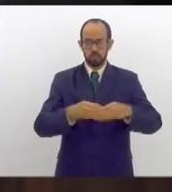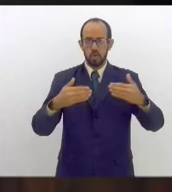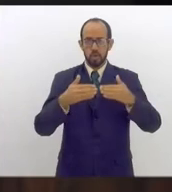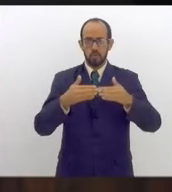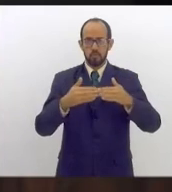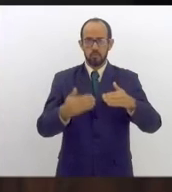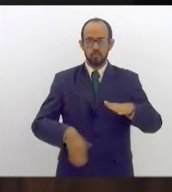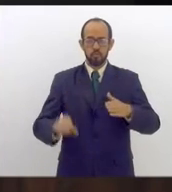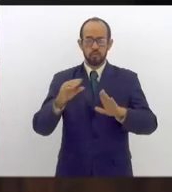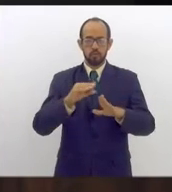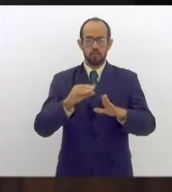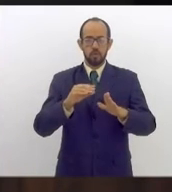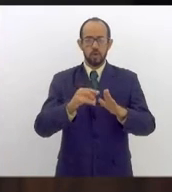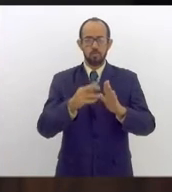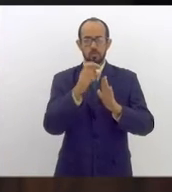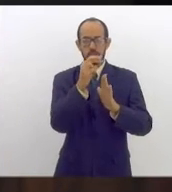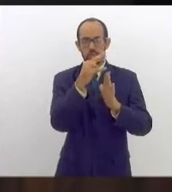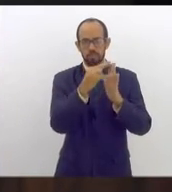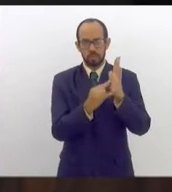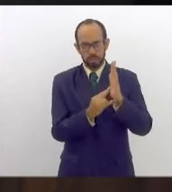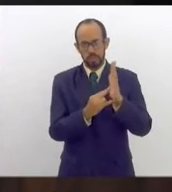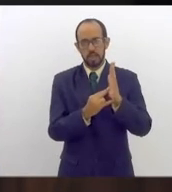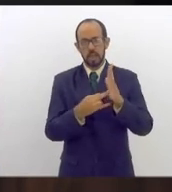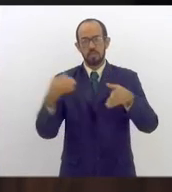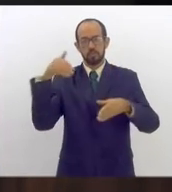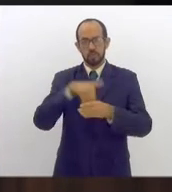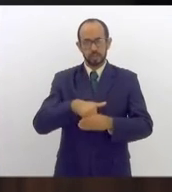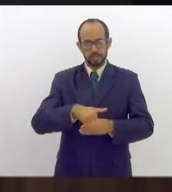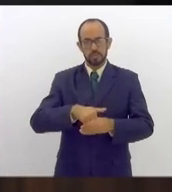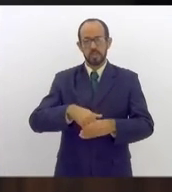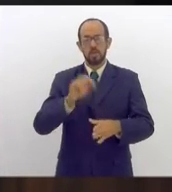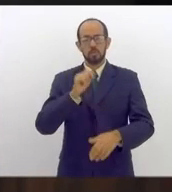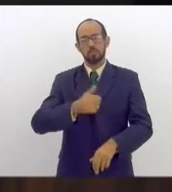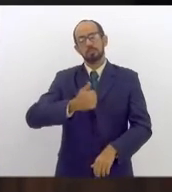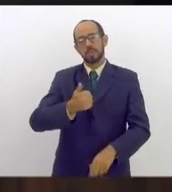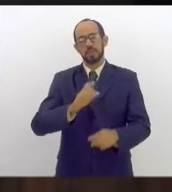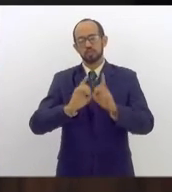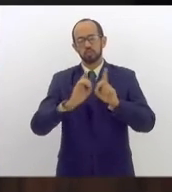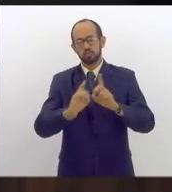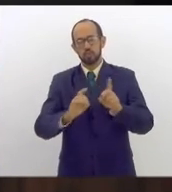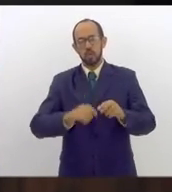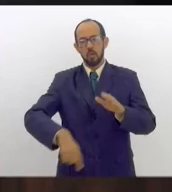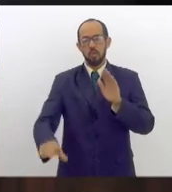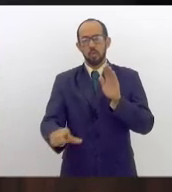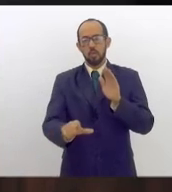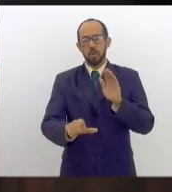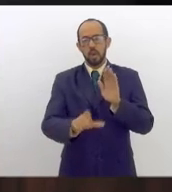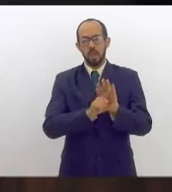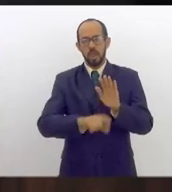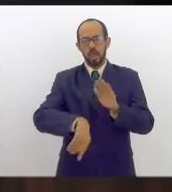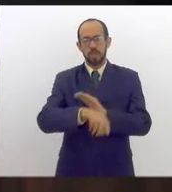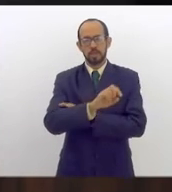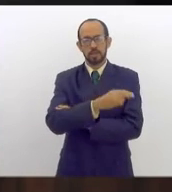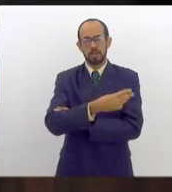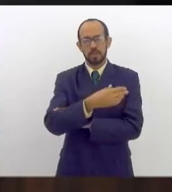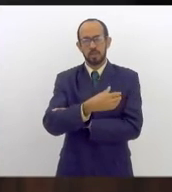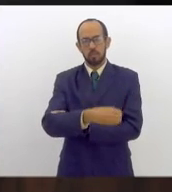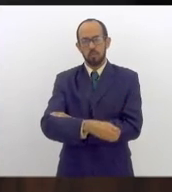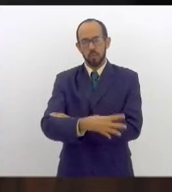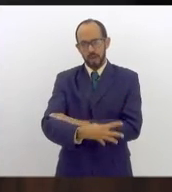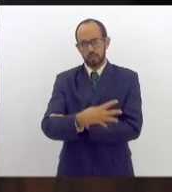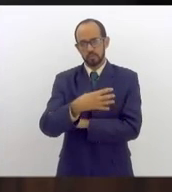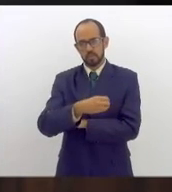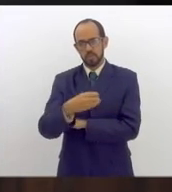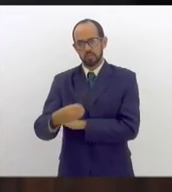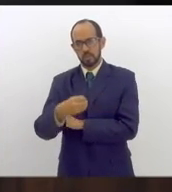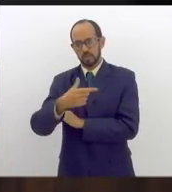artigo 47 do Regimento Interno, em tramitação ordinária e votação em primeira discussão, projeto de lei número 3400 de 20, de autoria da